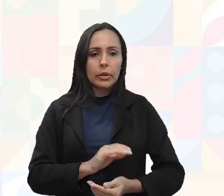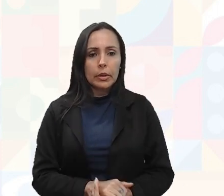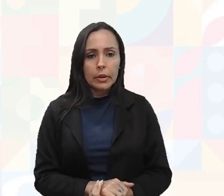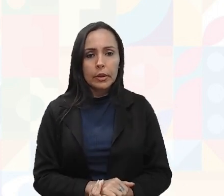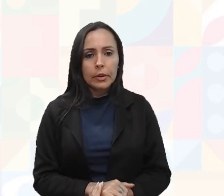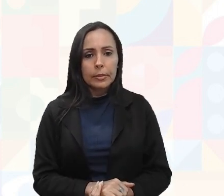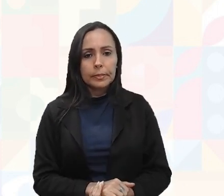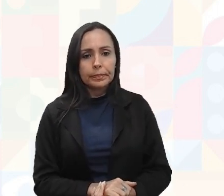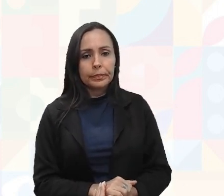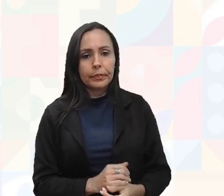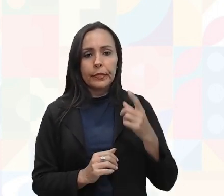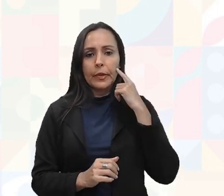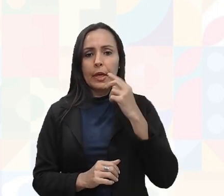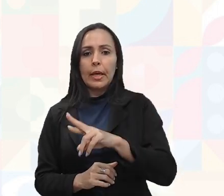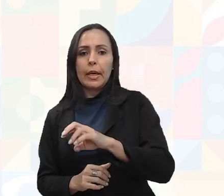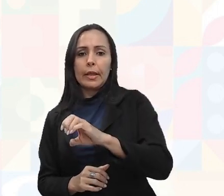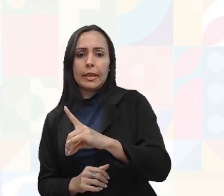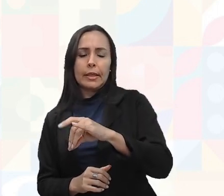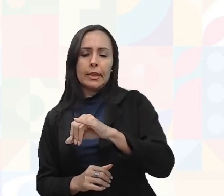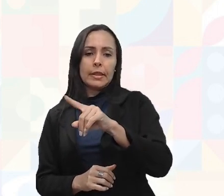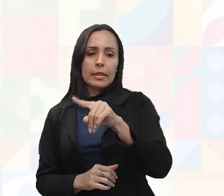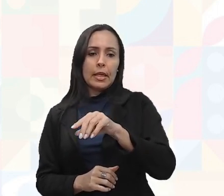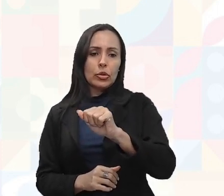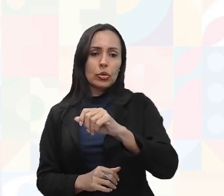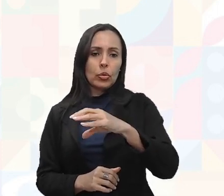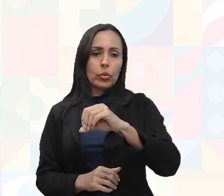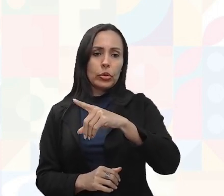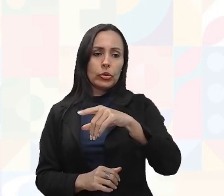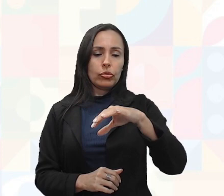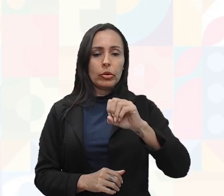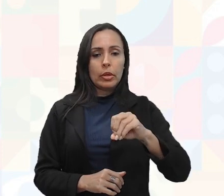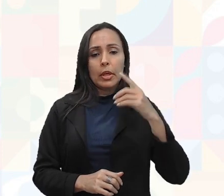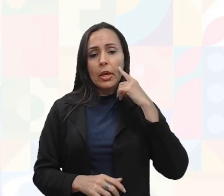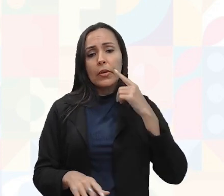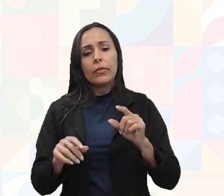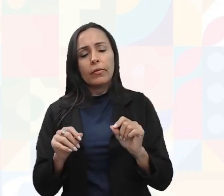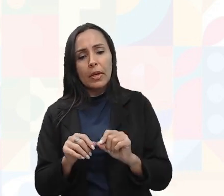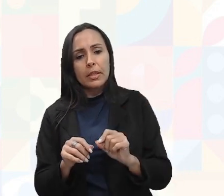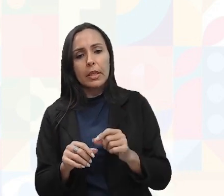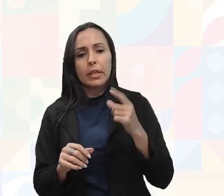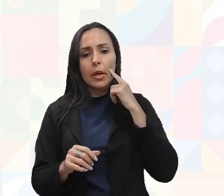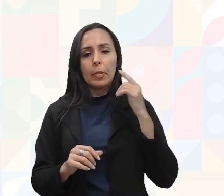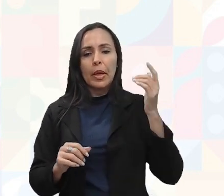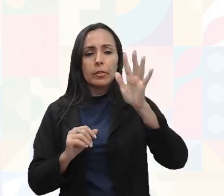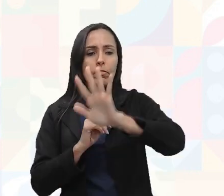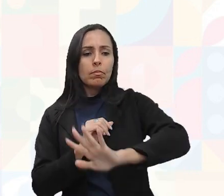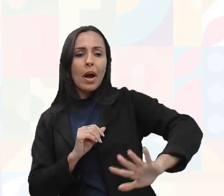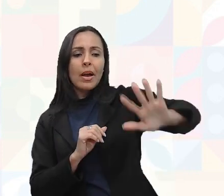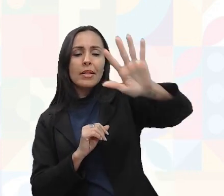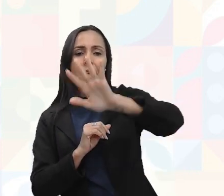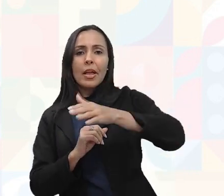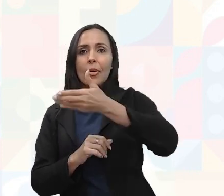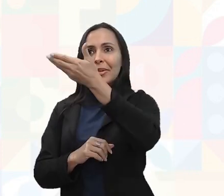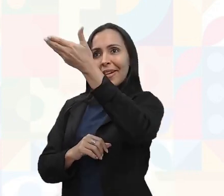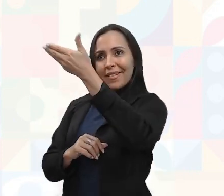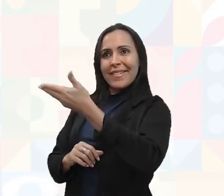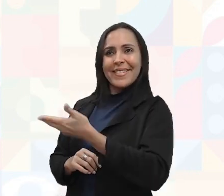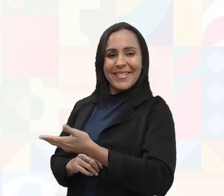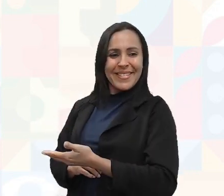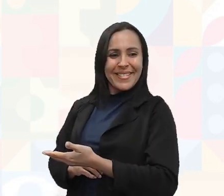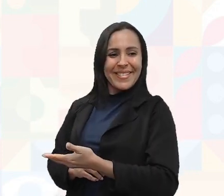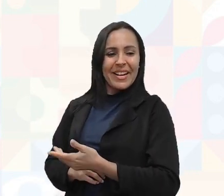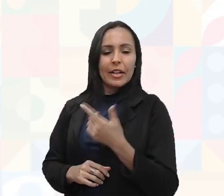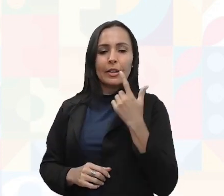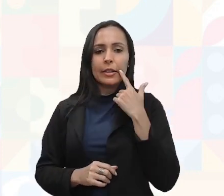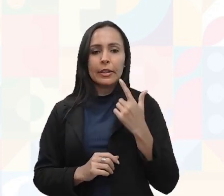AutoCAD, o Revit, né? O SketchUp, e também fazer aí o que a gente chama do painel de inspiração ou semântico, que é o onboard,